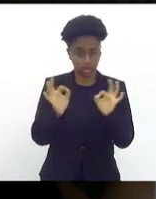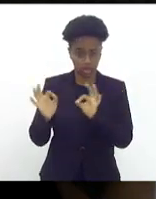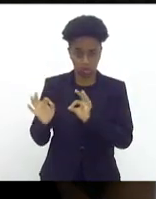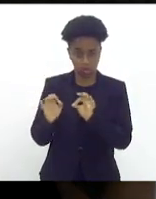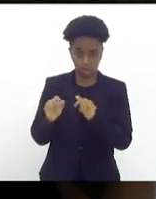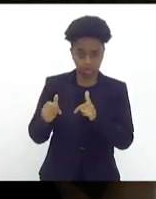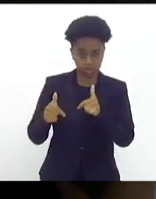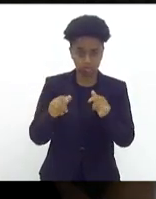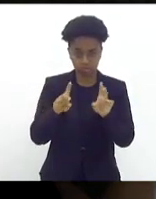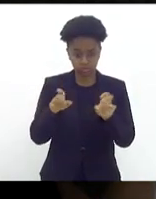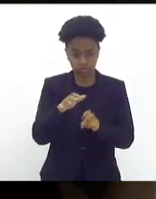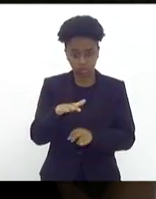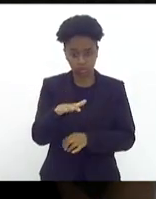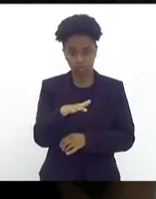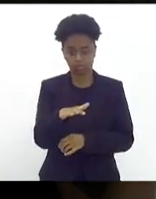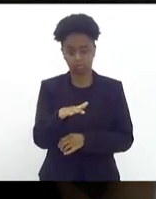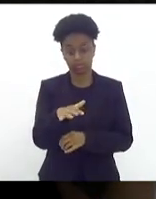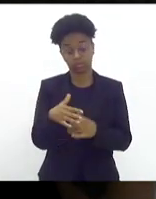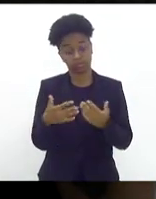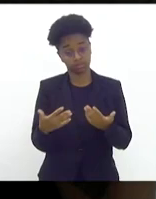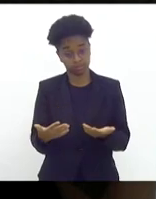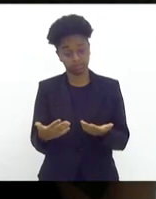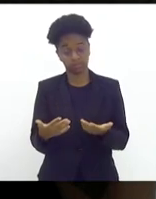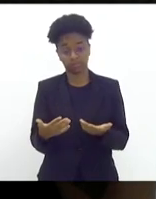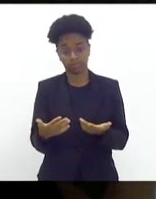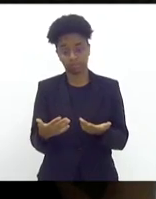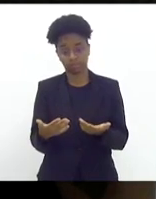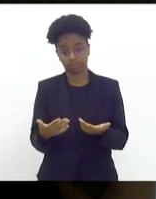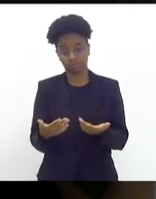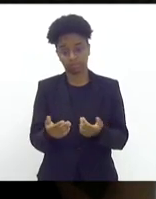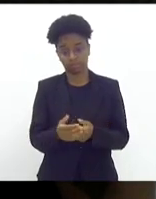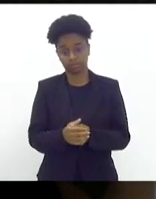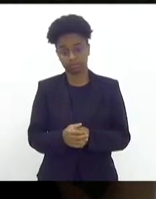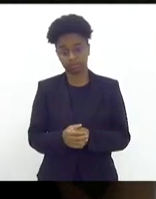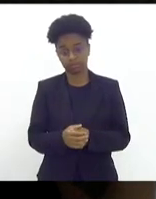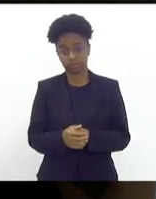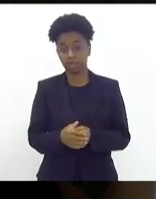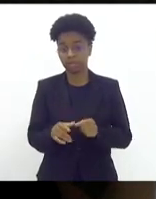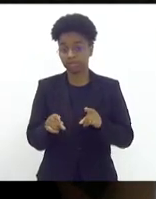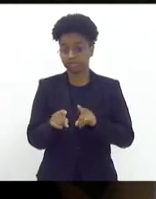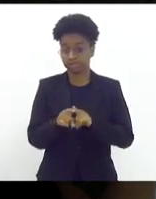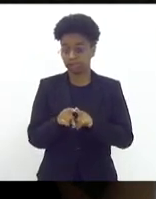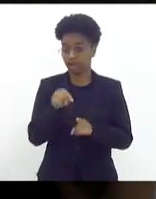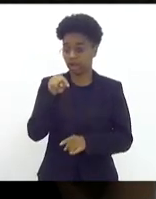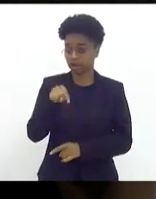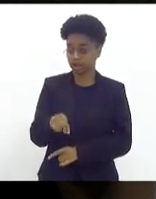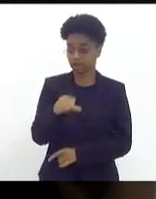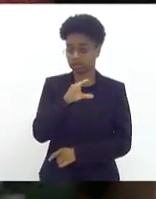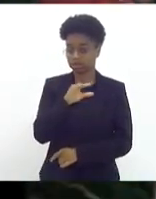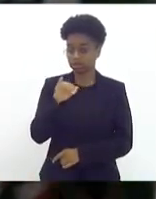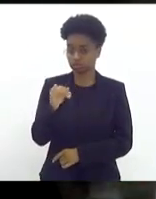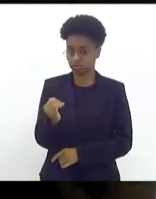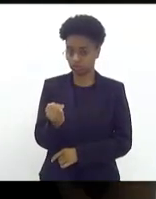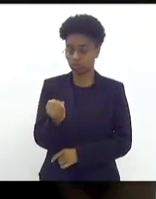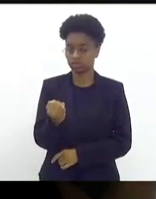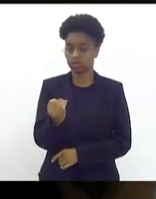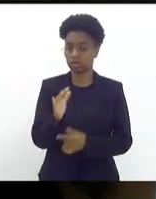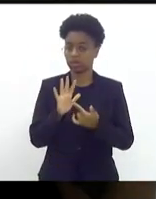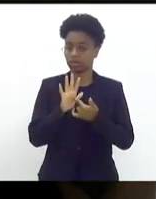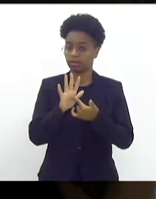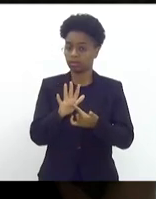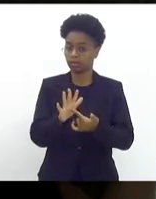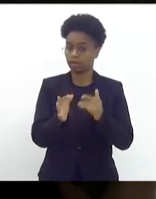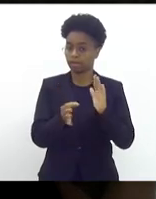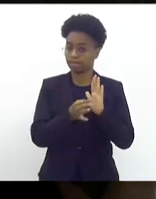sobre isso. E exatamente a própria CCJ deu